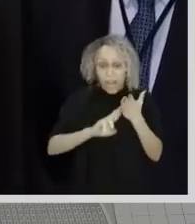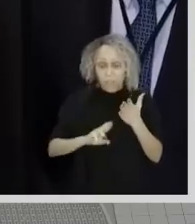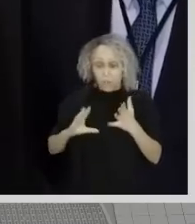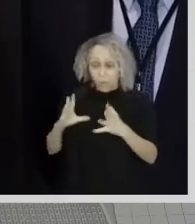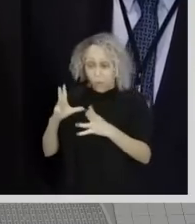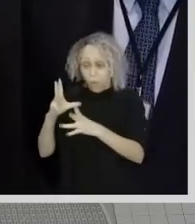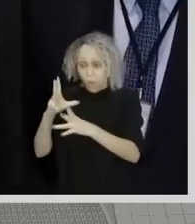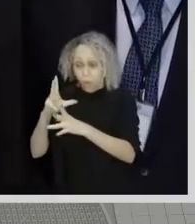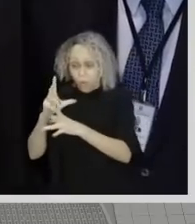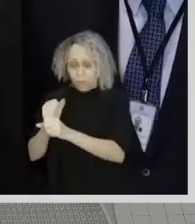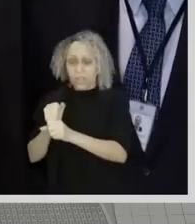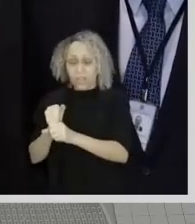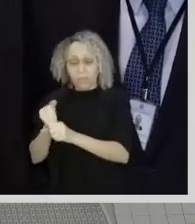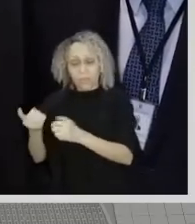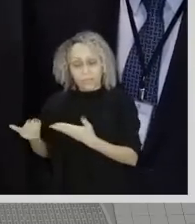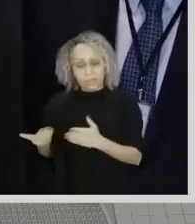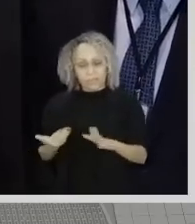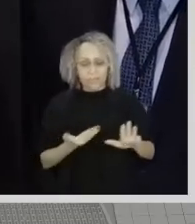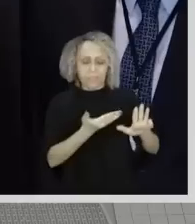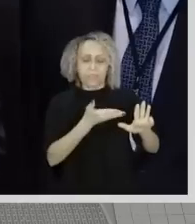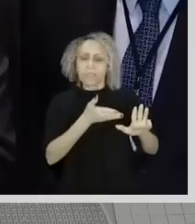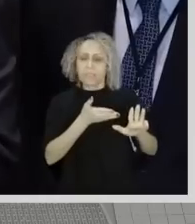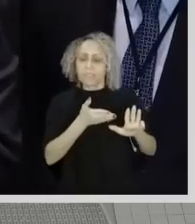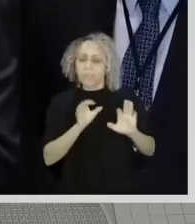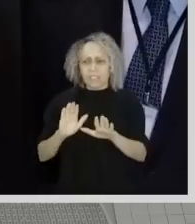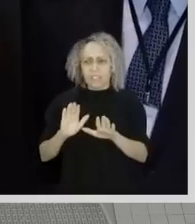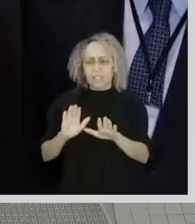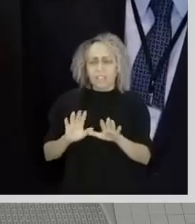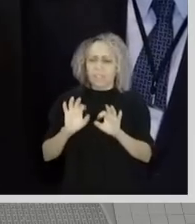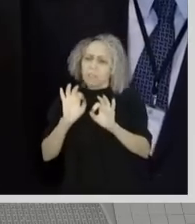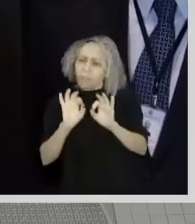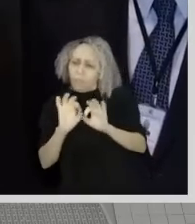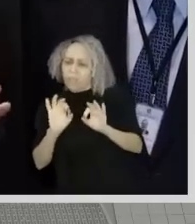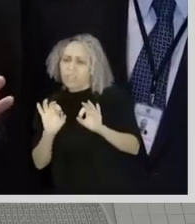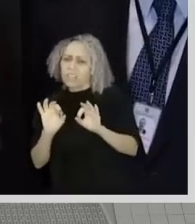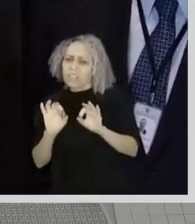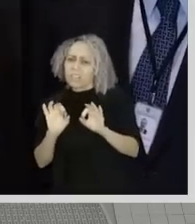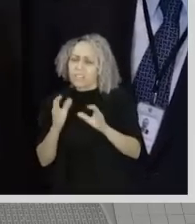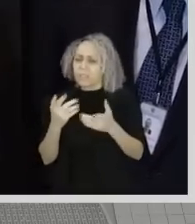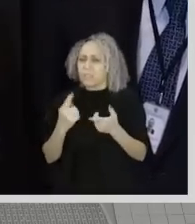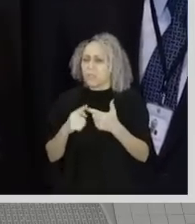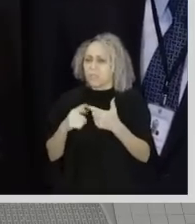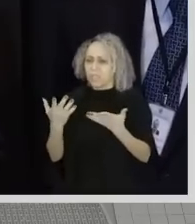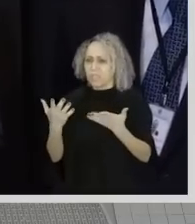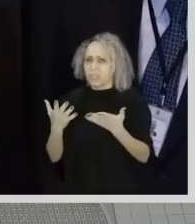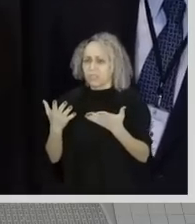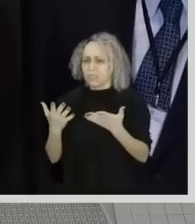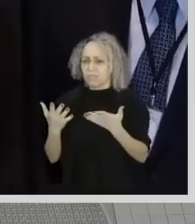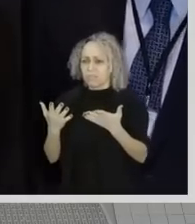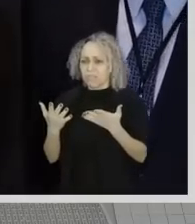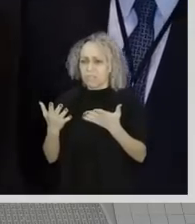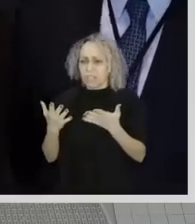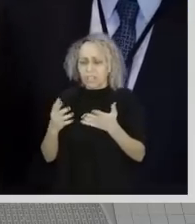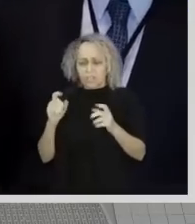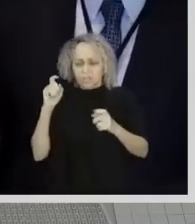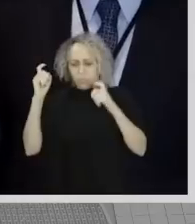deve começar. O presidente Luiz Inácio Lula da Silva, ele vai seguir, porque tem programação aqui na capital fluminense na parte da tarde, mas vai